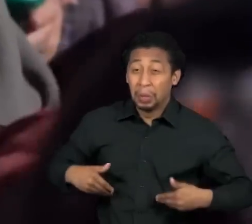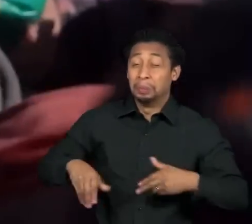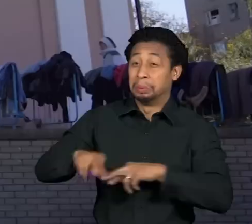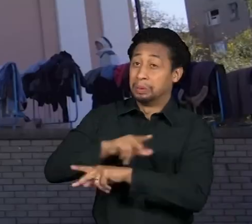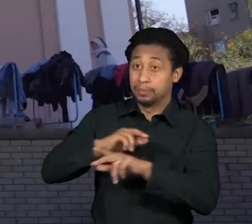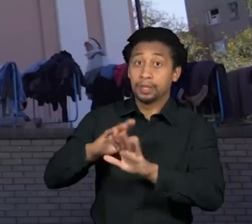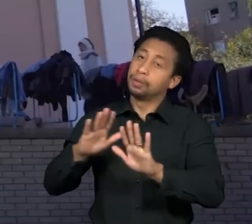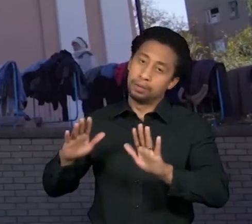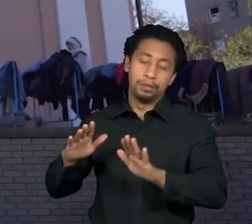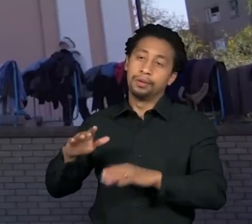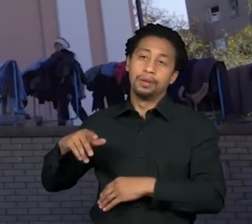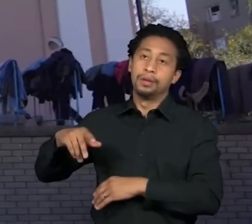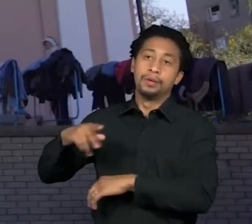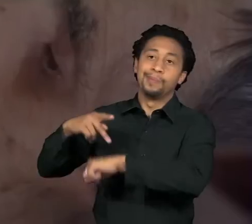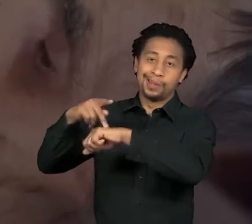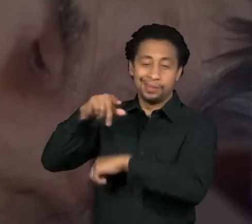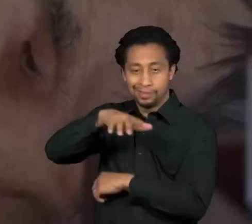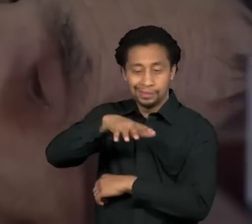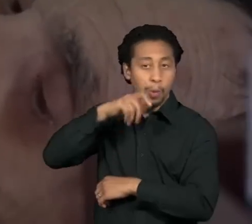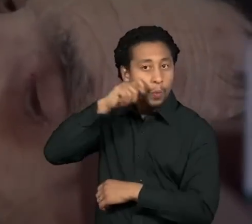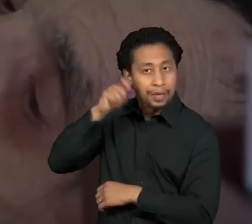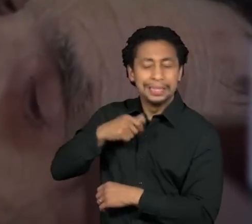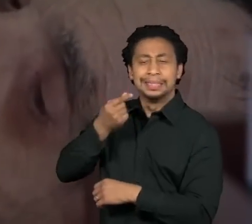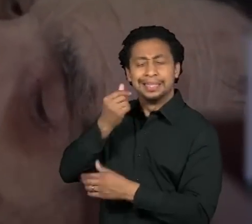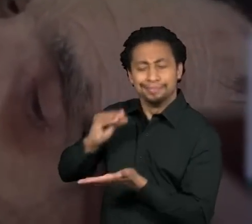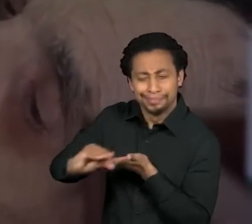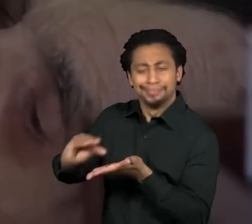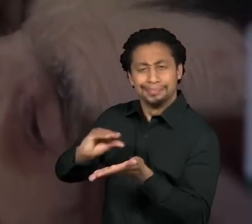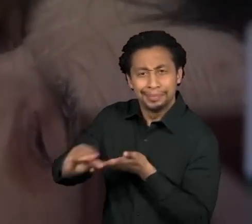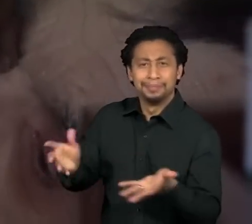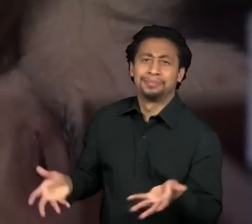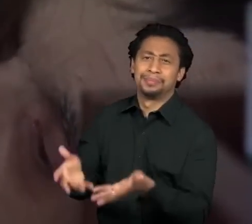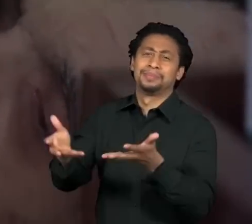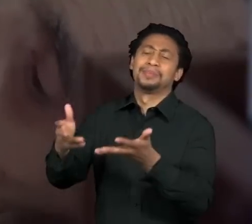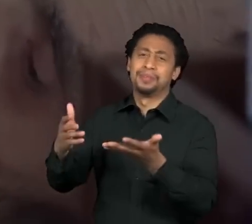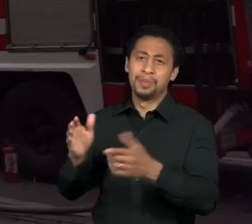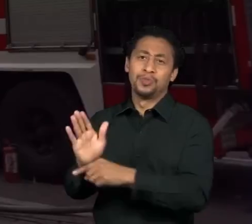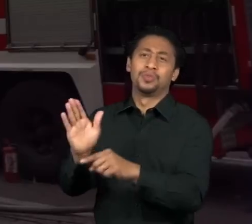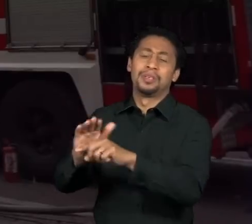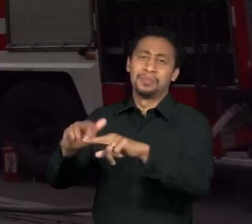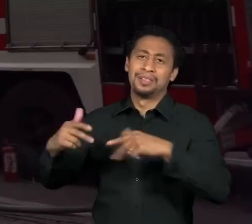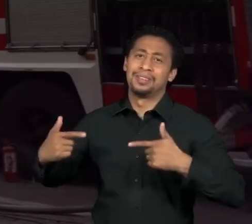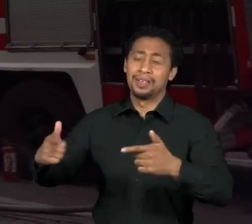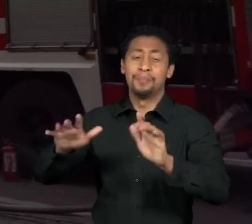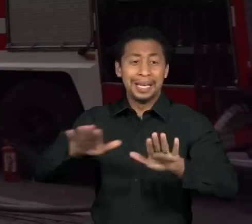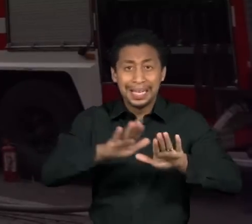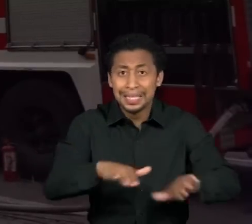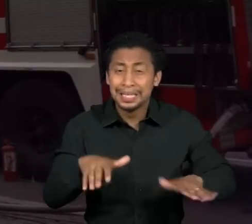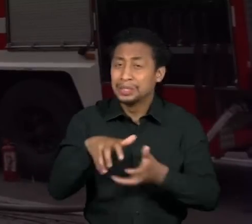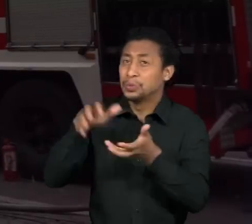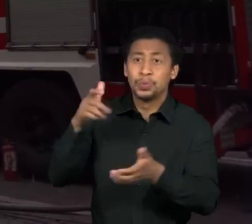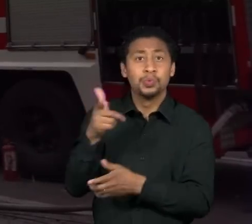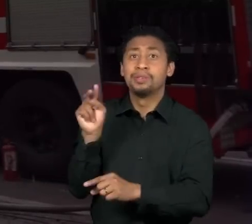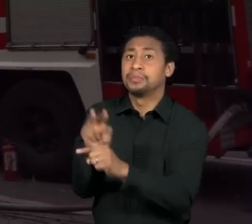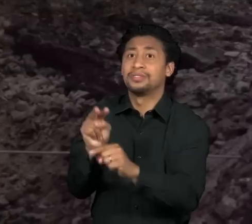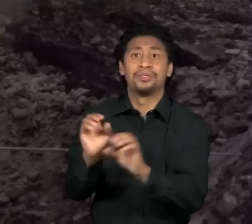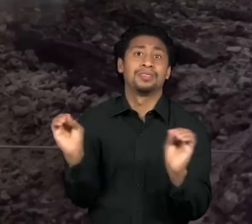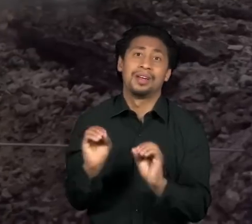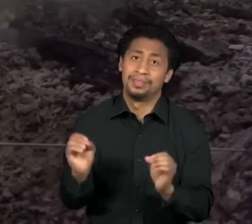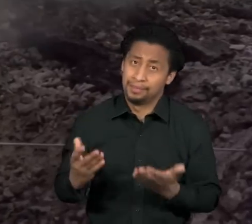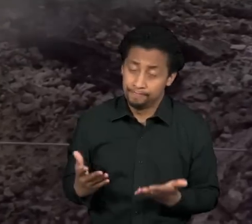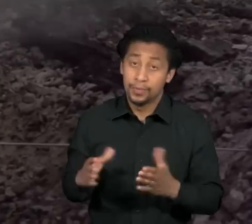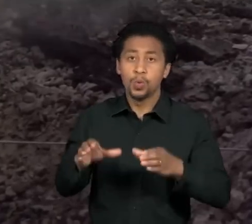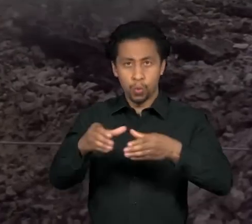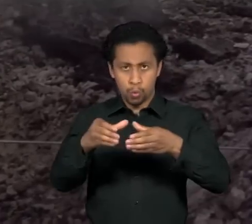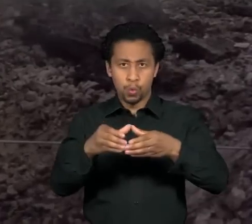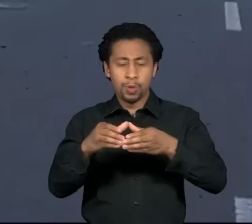na guerra. Nas cidades isoladas, crianças e idosos ficam sem assistência. Desde o maior ataque russo, a Cruz Vermelha suspendeu